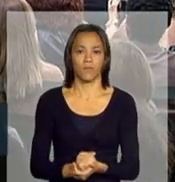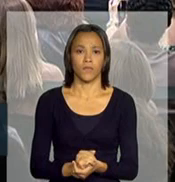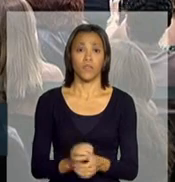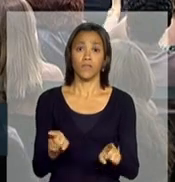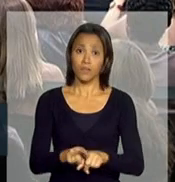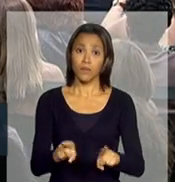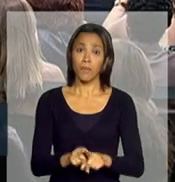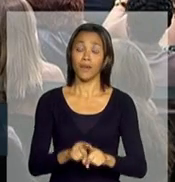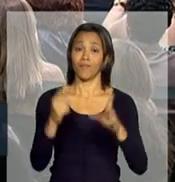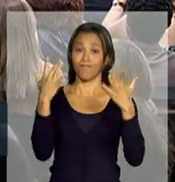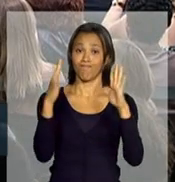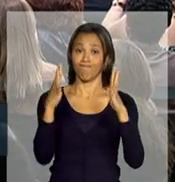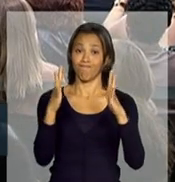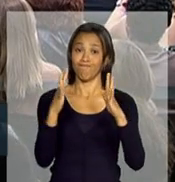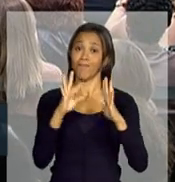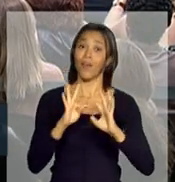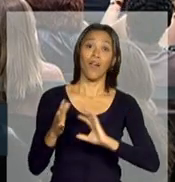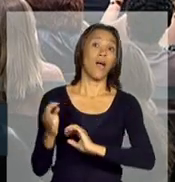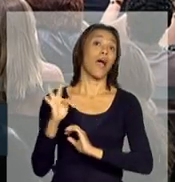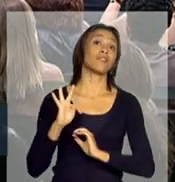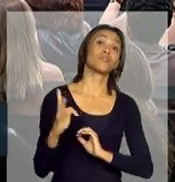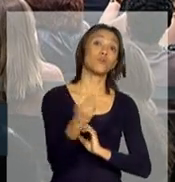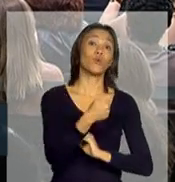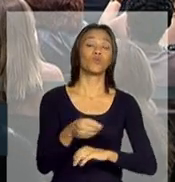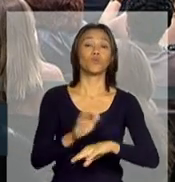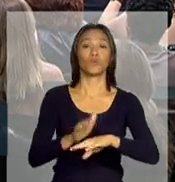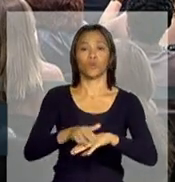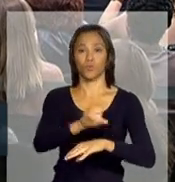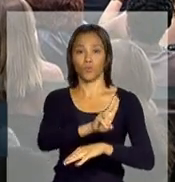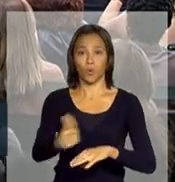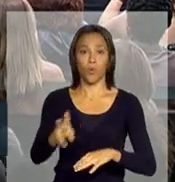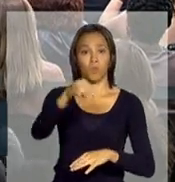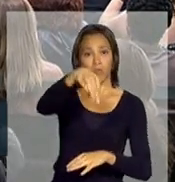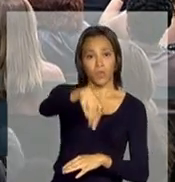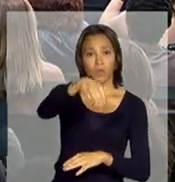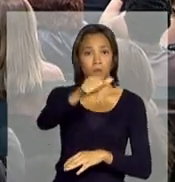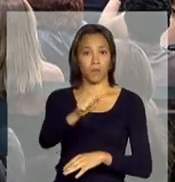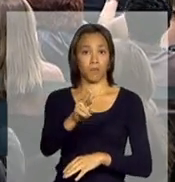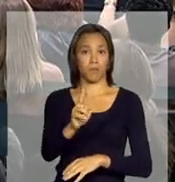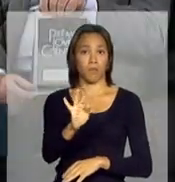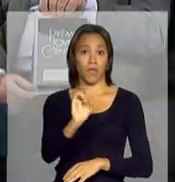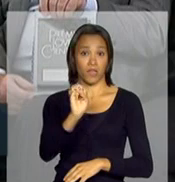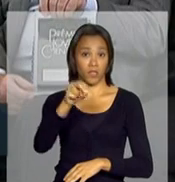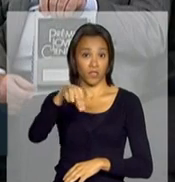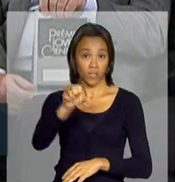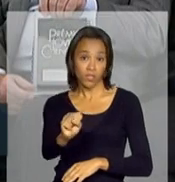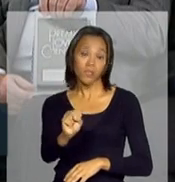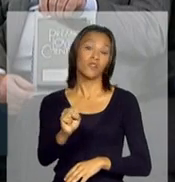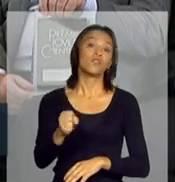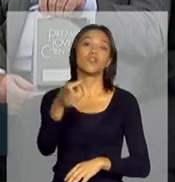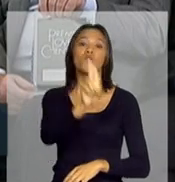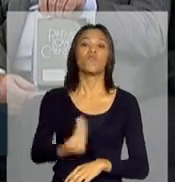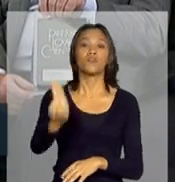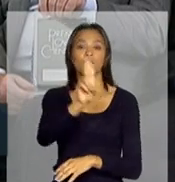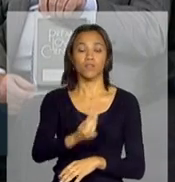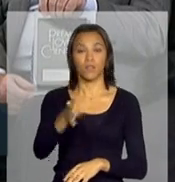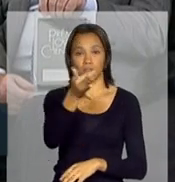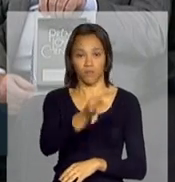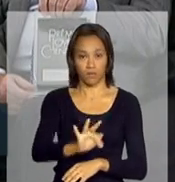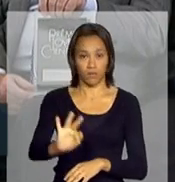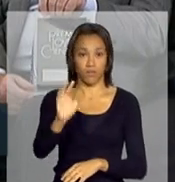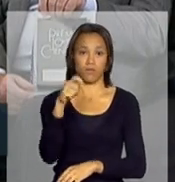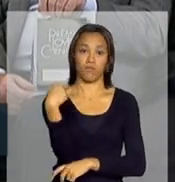homenageio a todos na figura do Dr luí Fernando Martins Cruel da Universidade Federal do Rio Grande